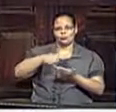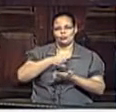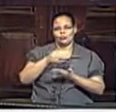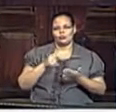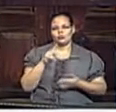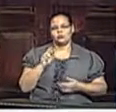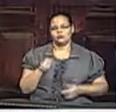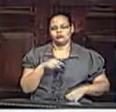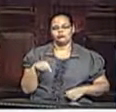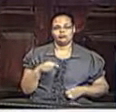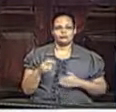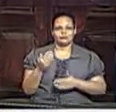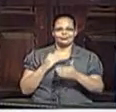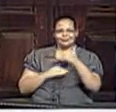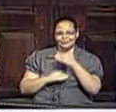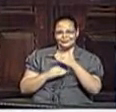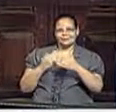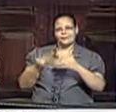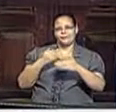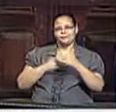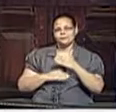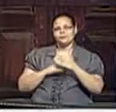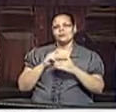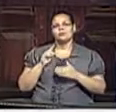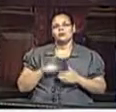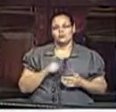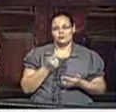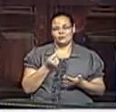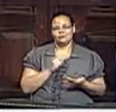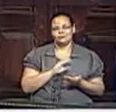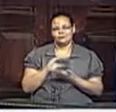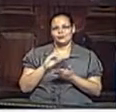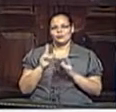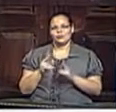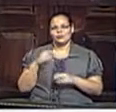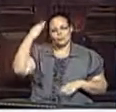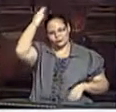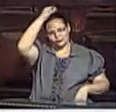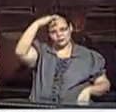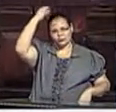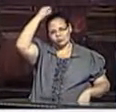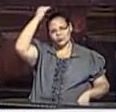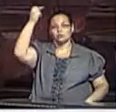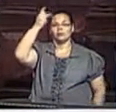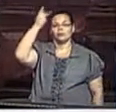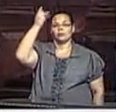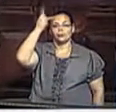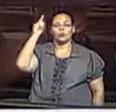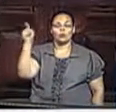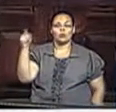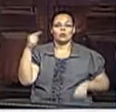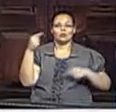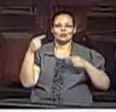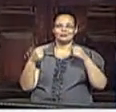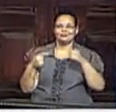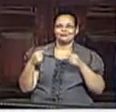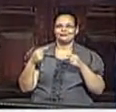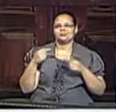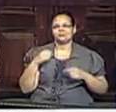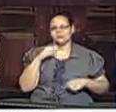nós fiquemos para trás nas decisões do investimento do Espírito Santo e de São Paulo, que são nossos concorrentes